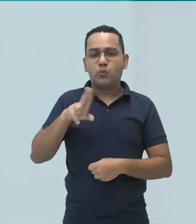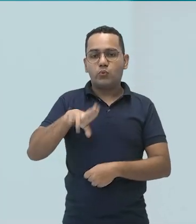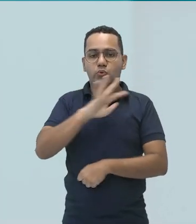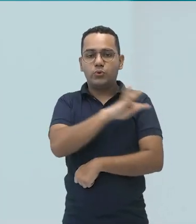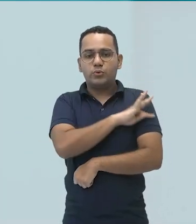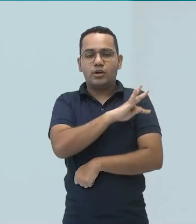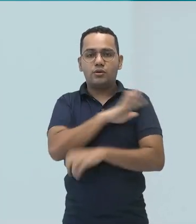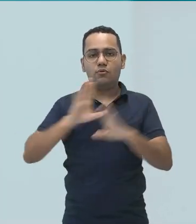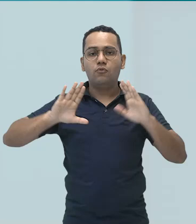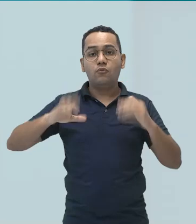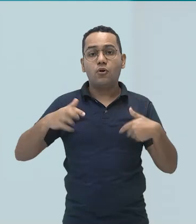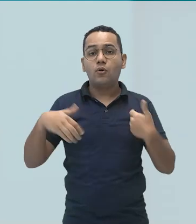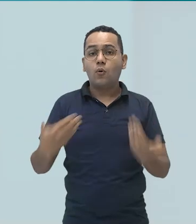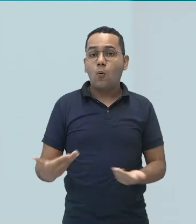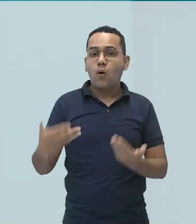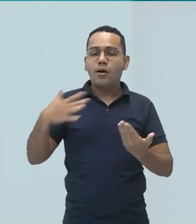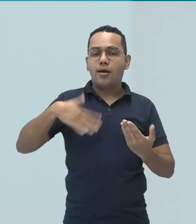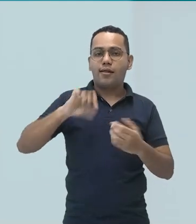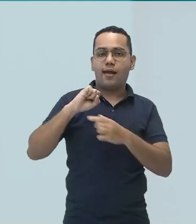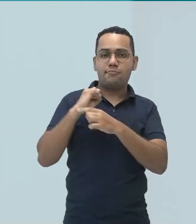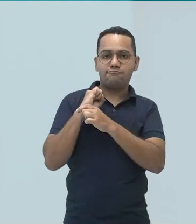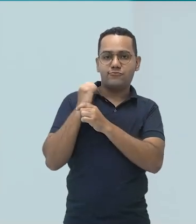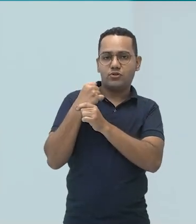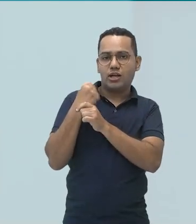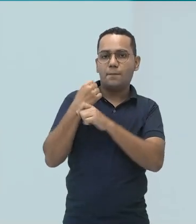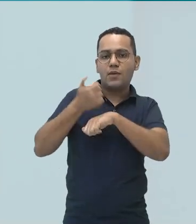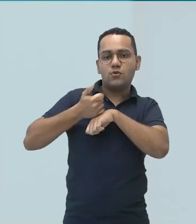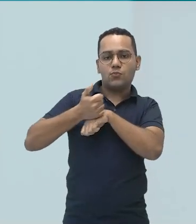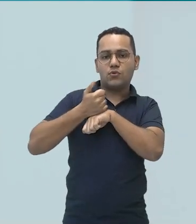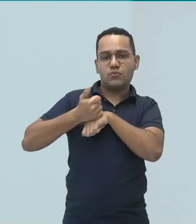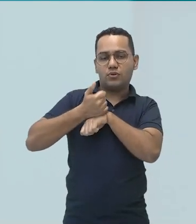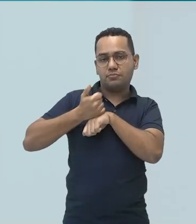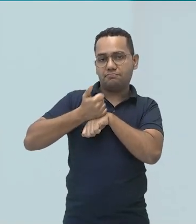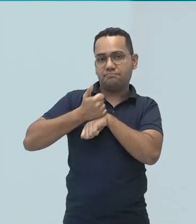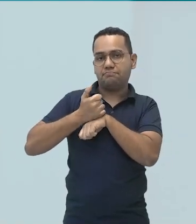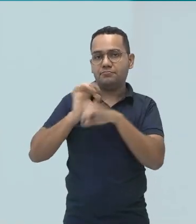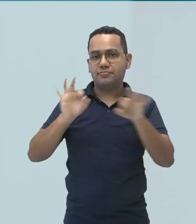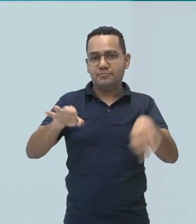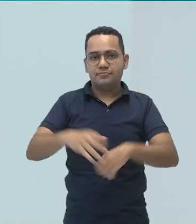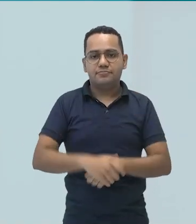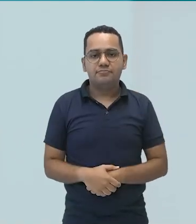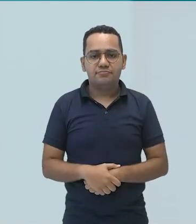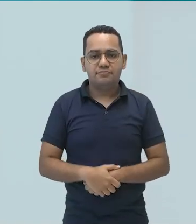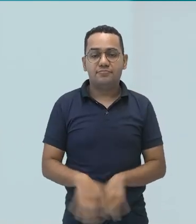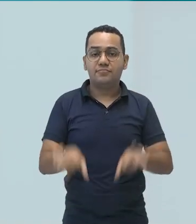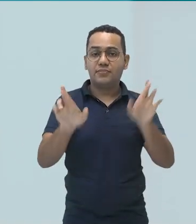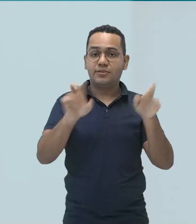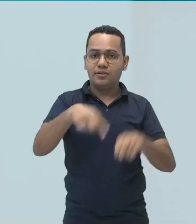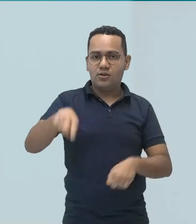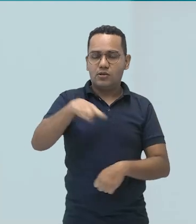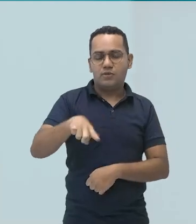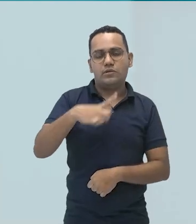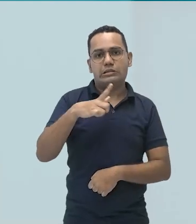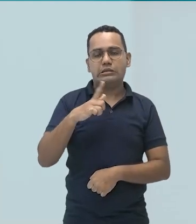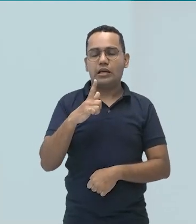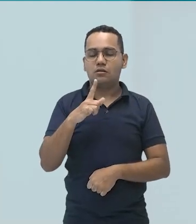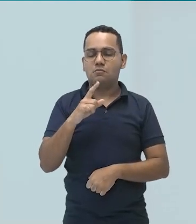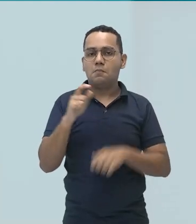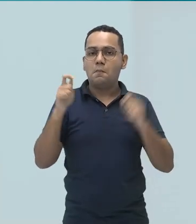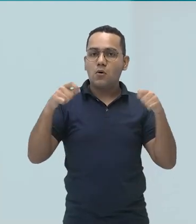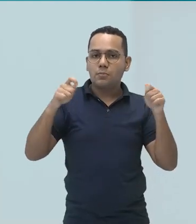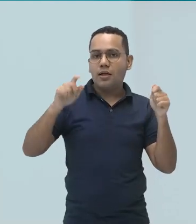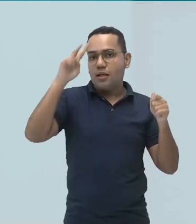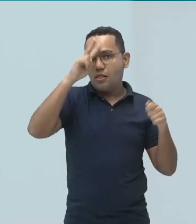por fisioterapeutas, principalmente e exclusivamente por fisioterapeutas. Espero que vocês tenham conseguido relembrar aí comigo